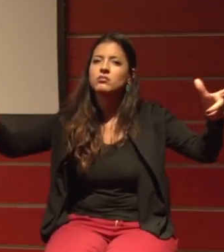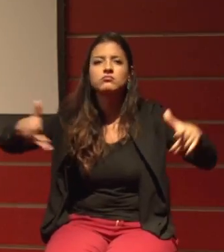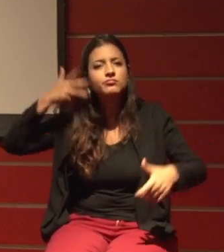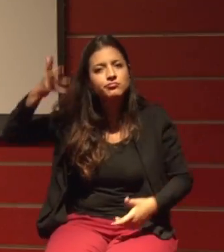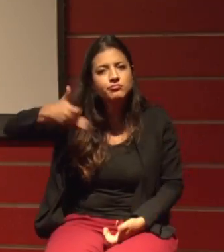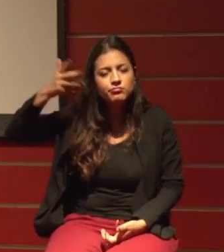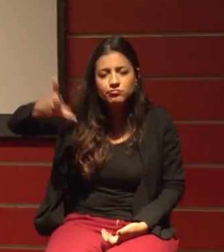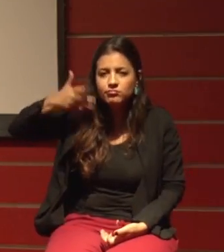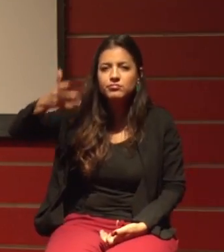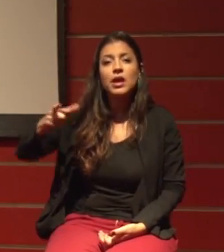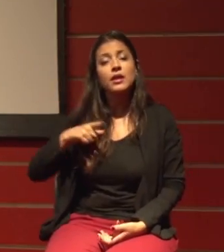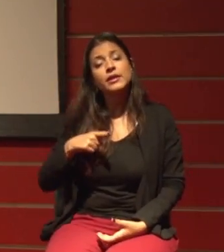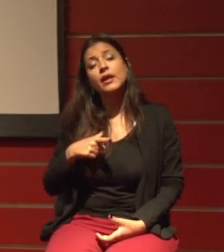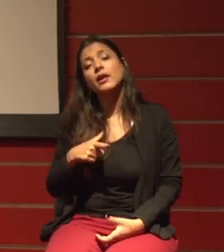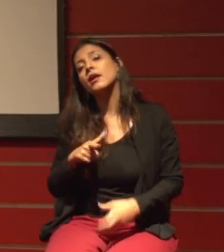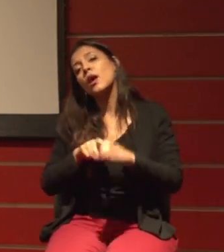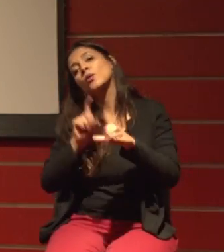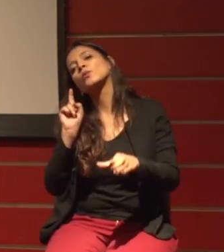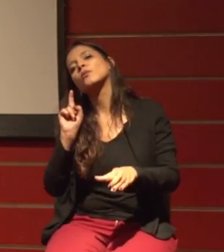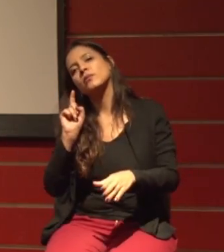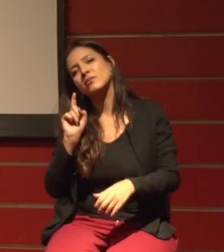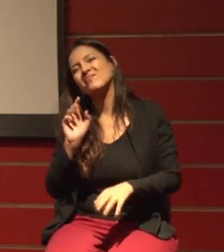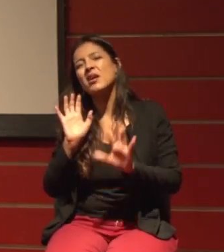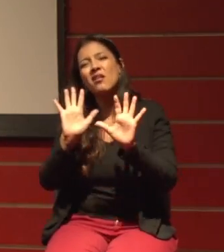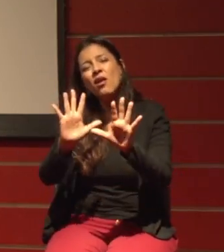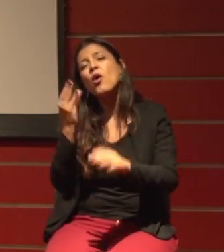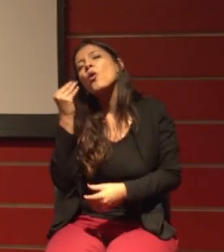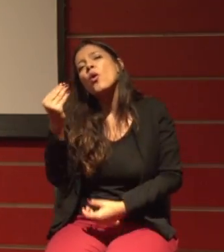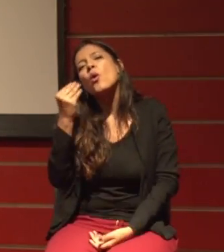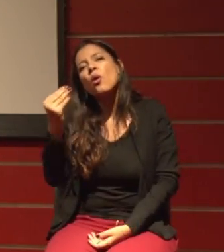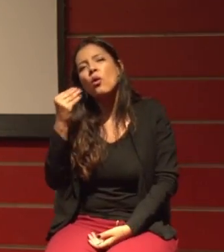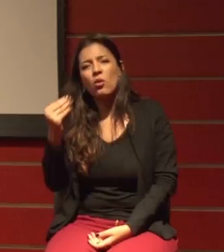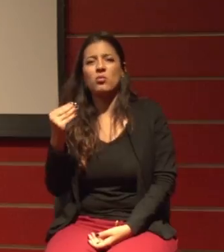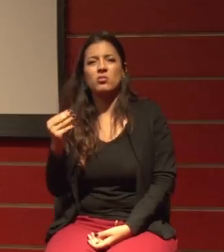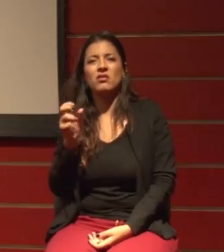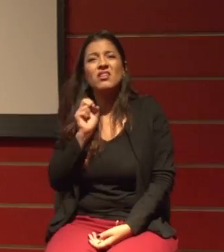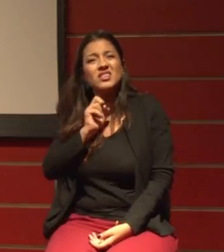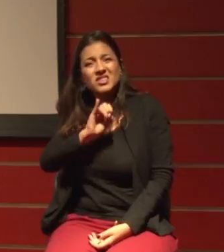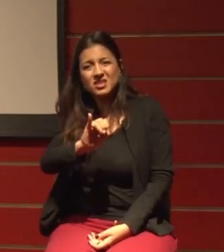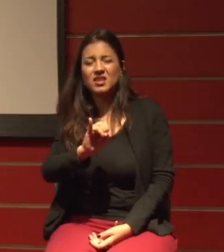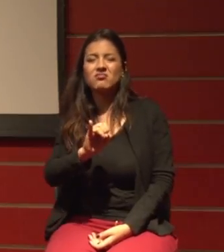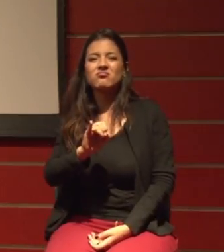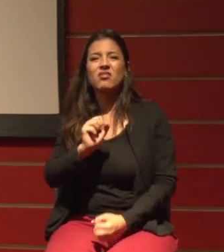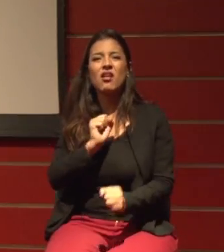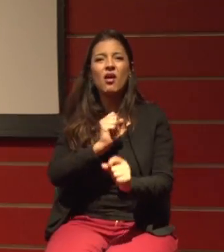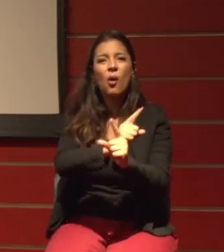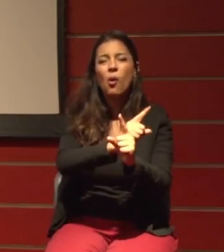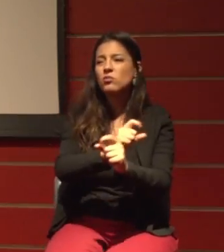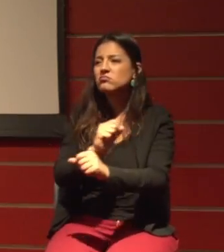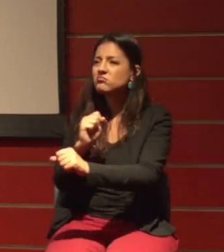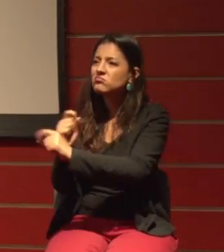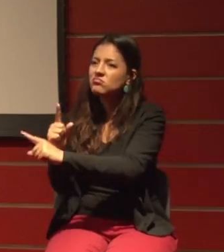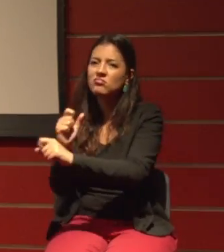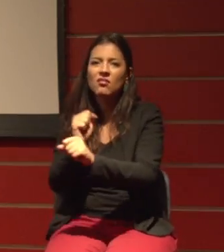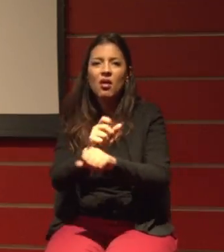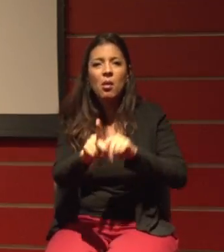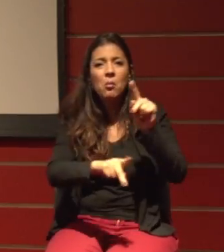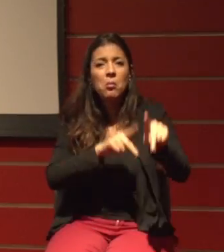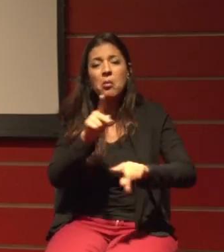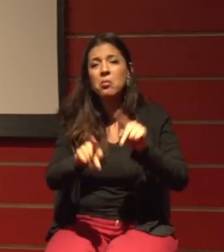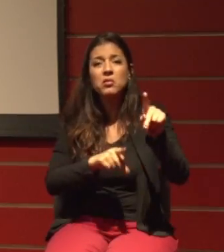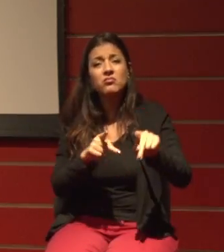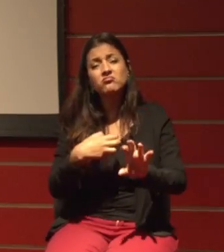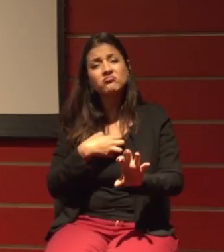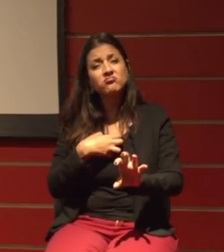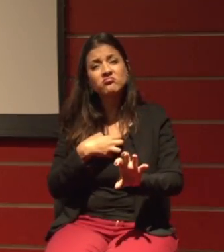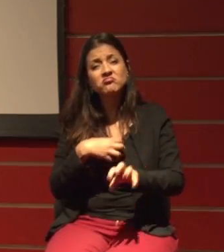né ter uma autonomia maior mas como é que a gente faz se a gente encontra pela frente um público com uma Total falta